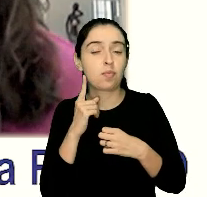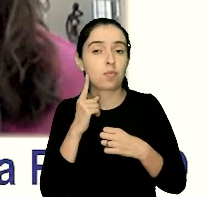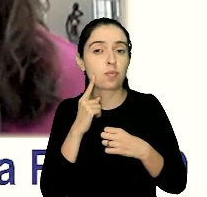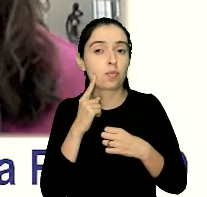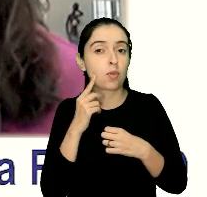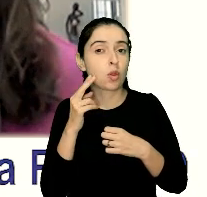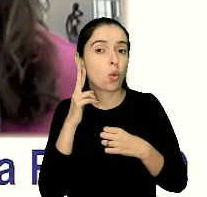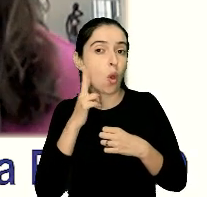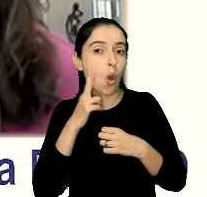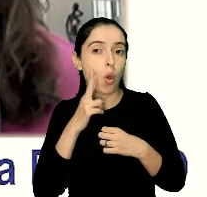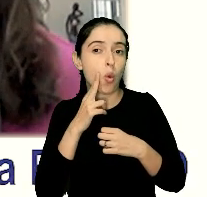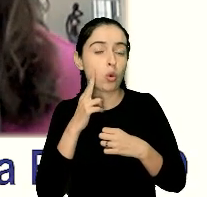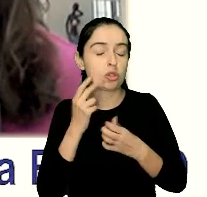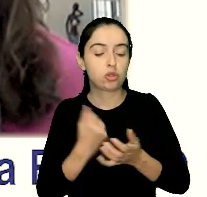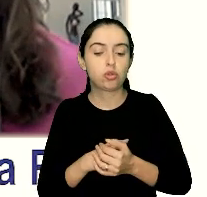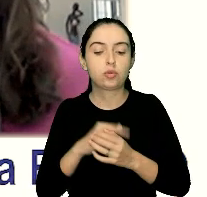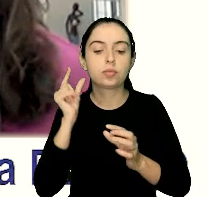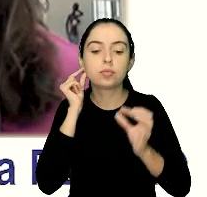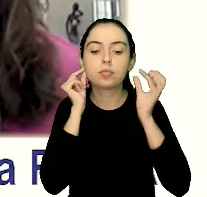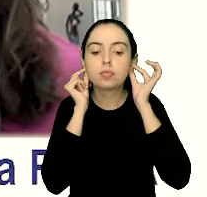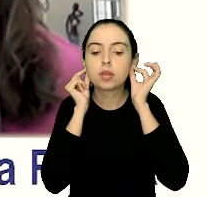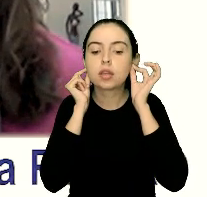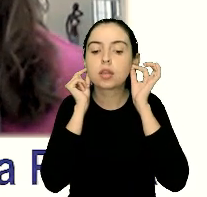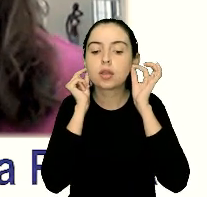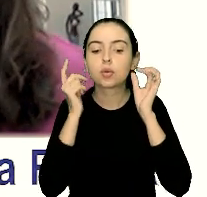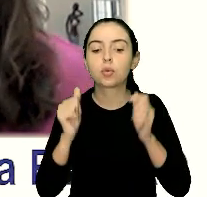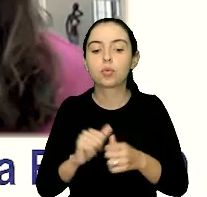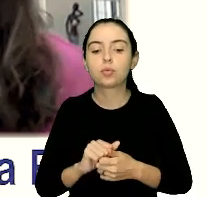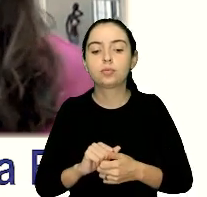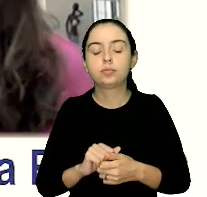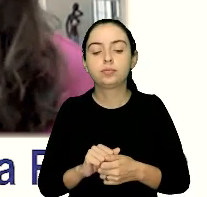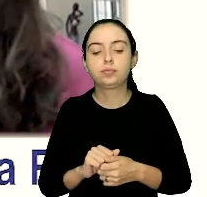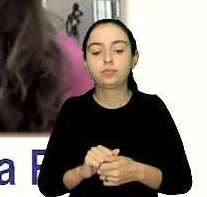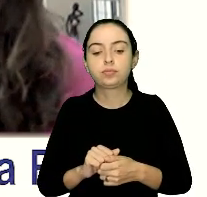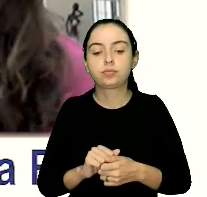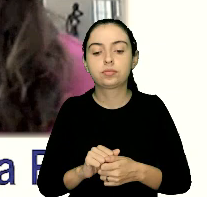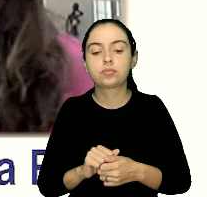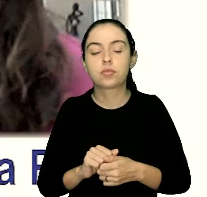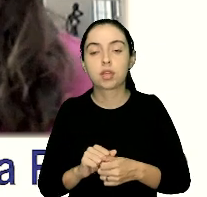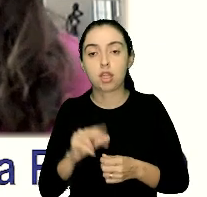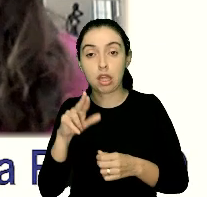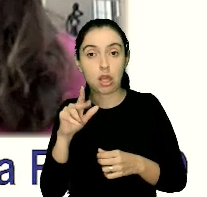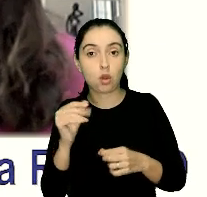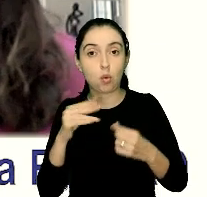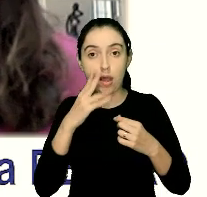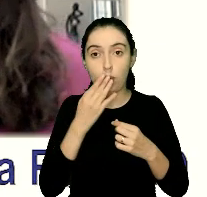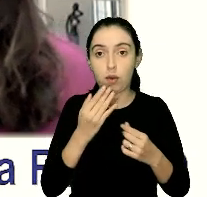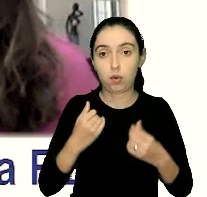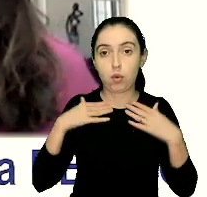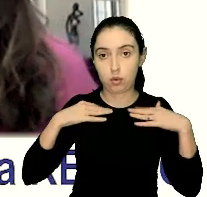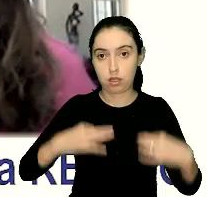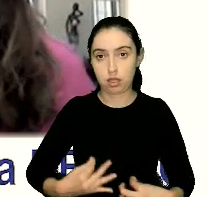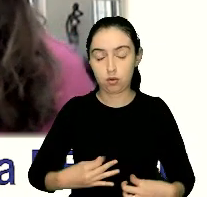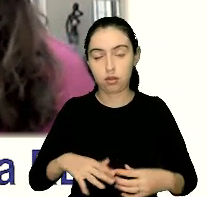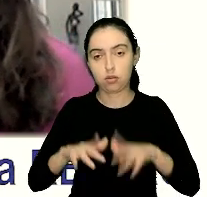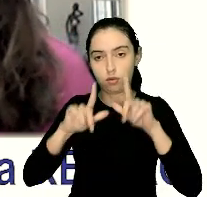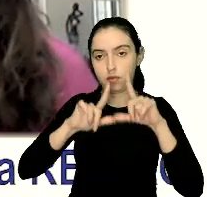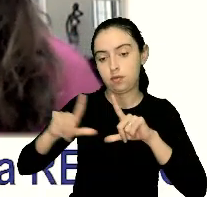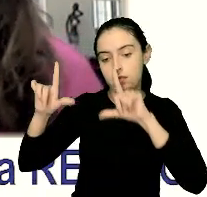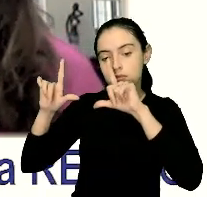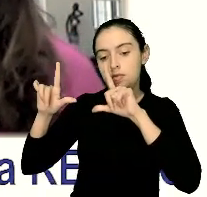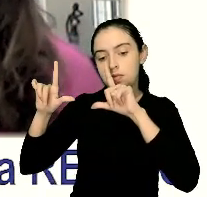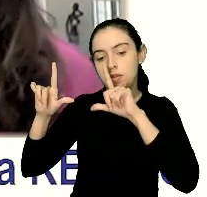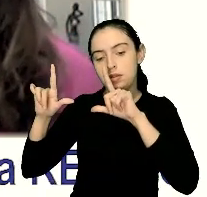pingente também nos mesmos tons, e ao fundo a tela representa o logo da